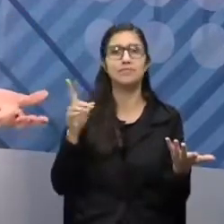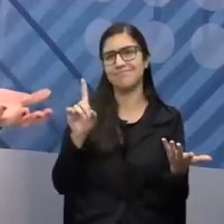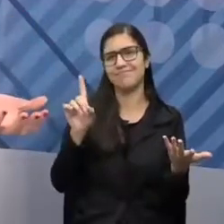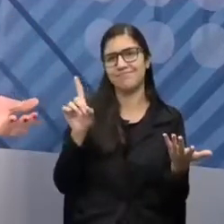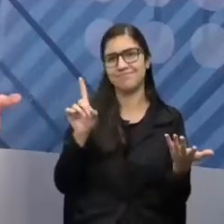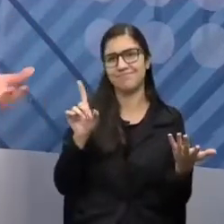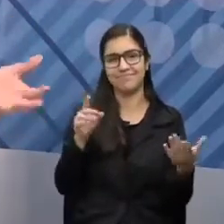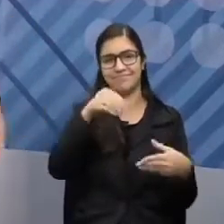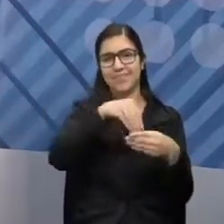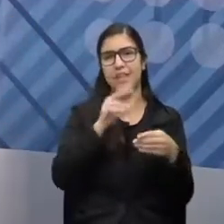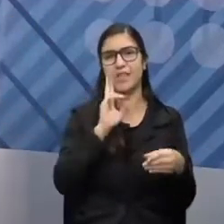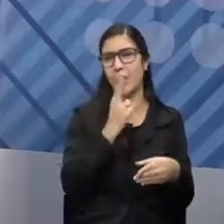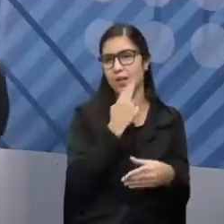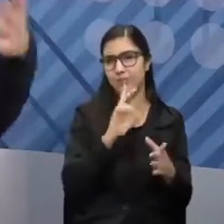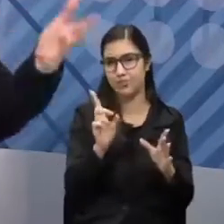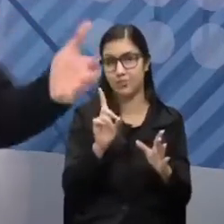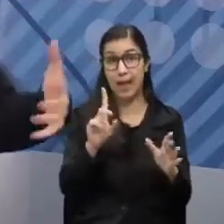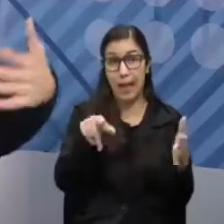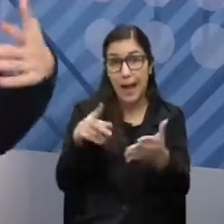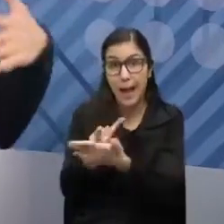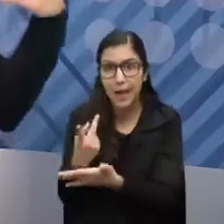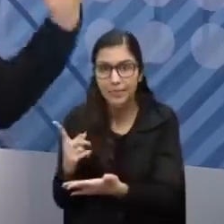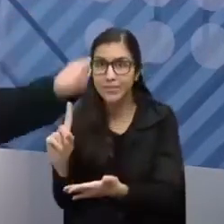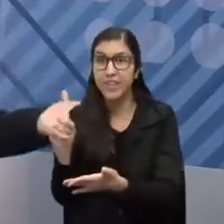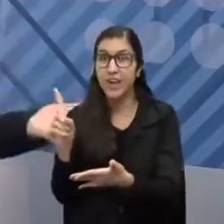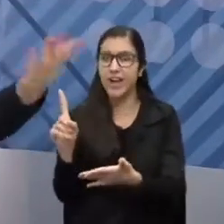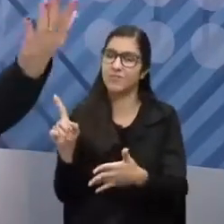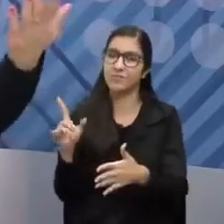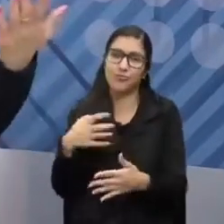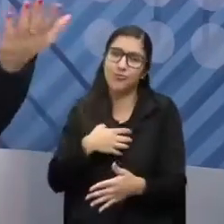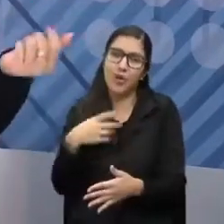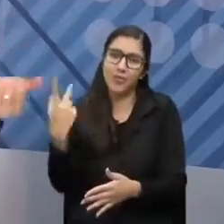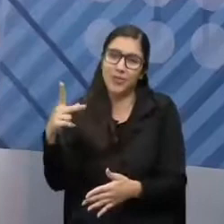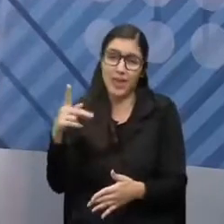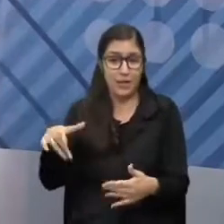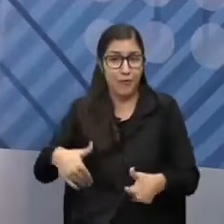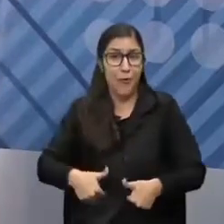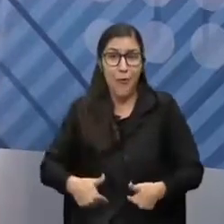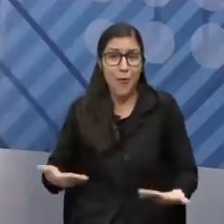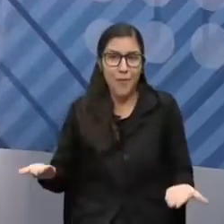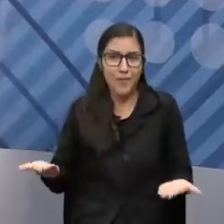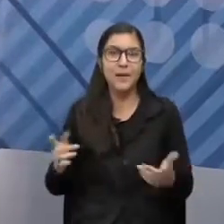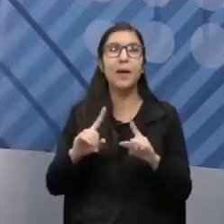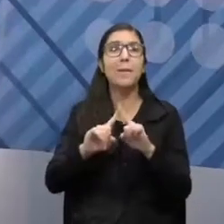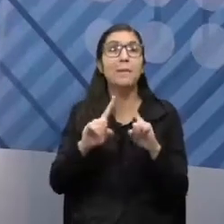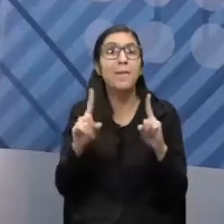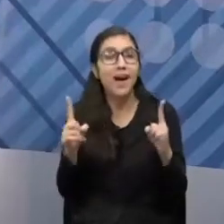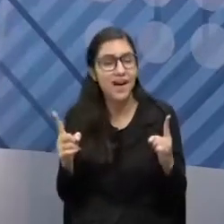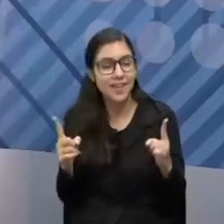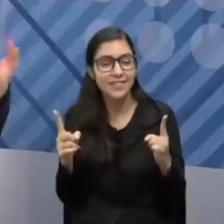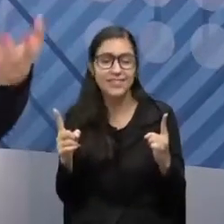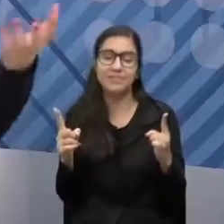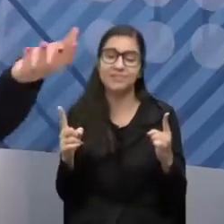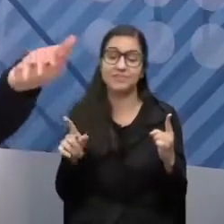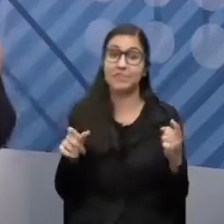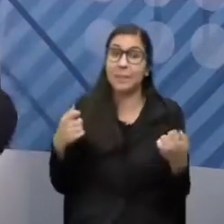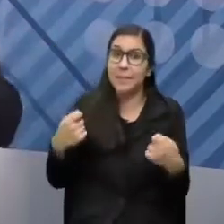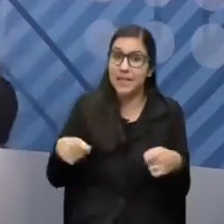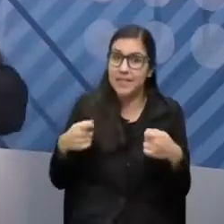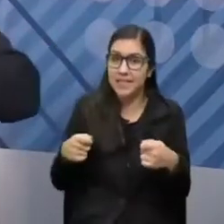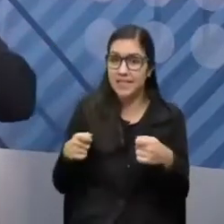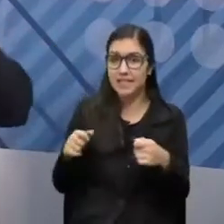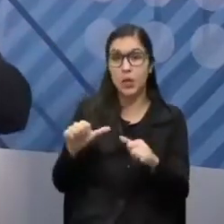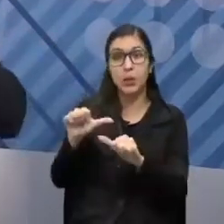correto, certo? Não que esteja errado, ele está mandando a mensagem que ele tem fome, mas isso precisa